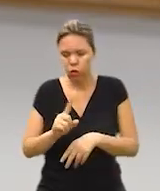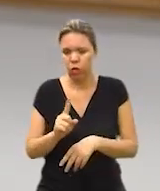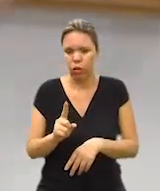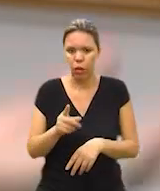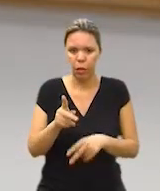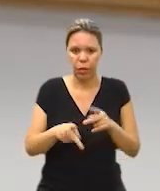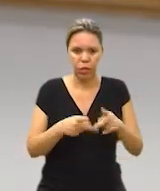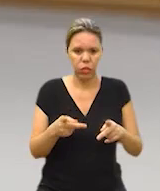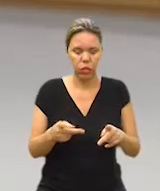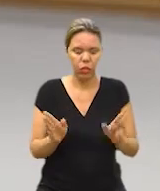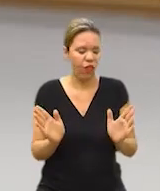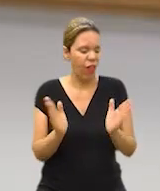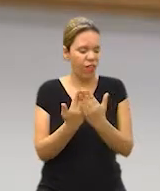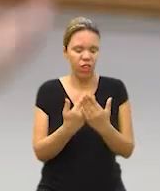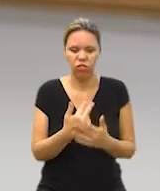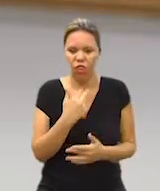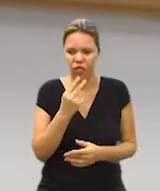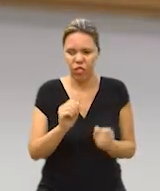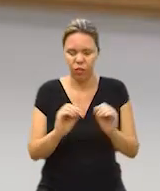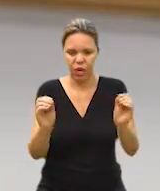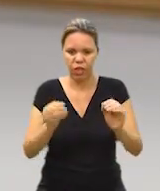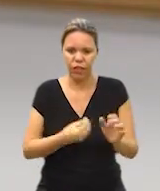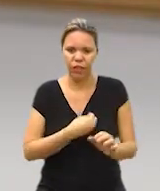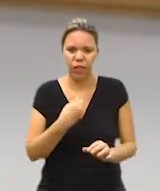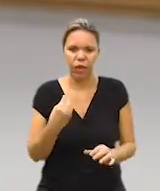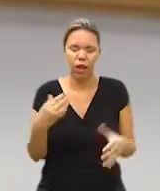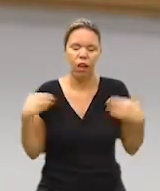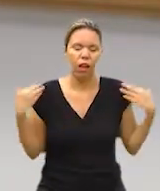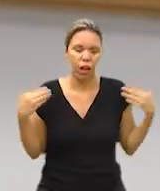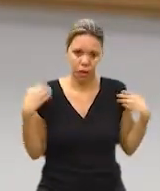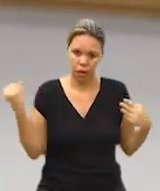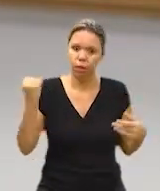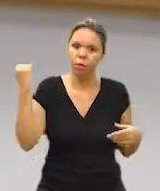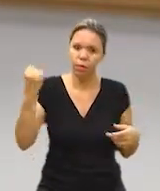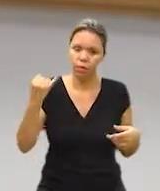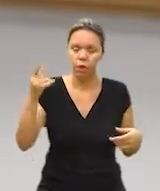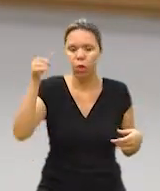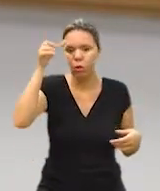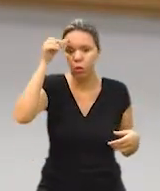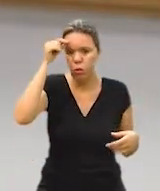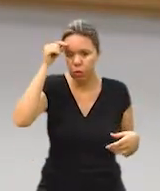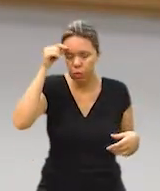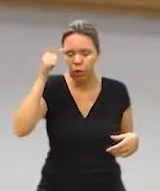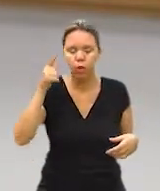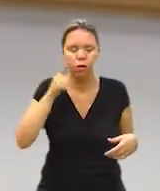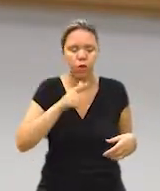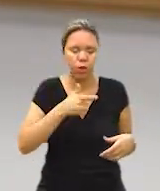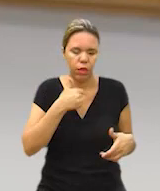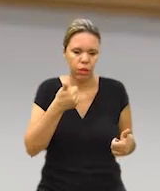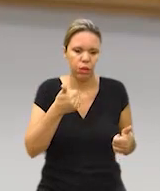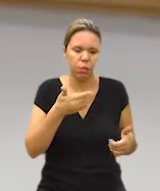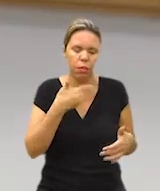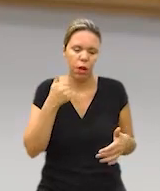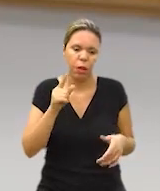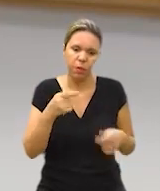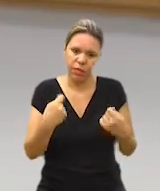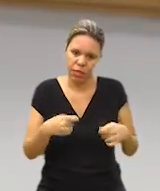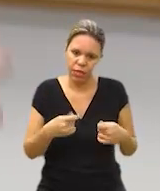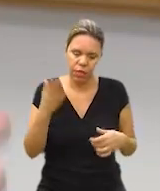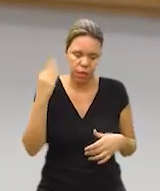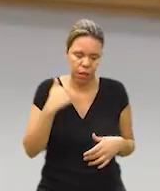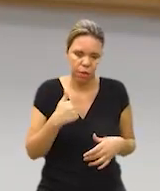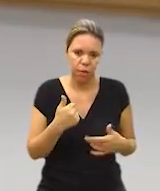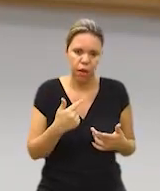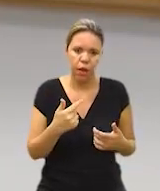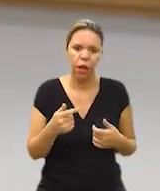pessoa que vai se trancar, aí eu não faço mais nada. O lazer também é importante para que ele possa se recompor. Mas ele precisa saber muito